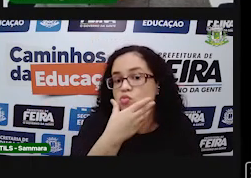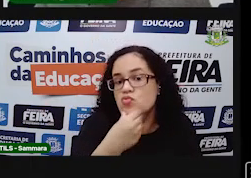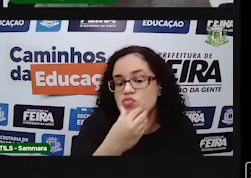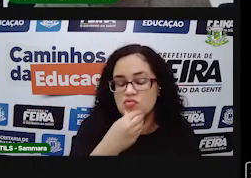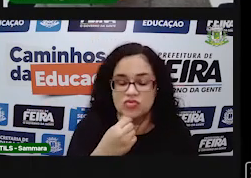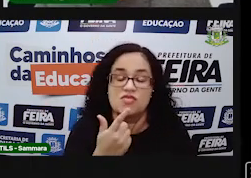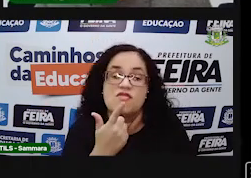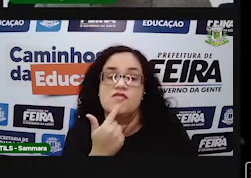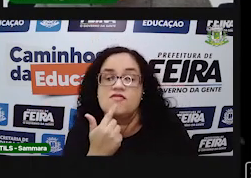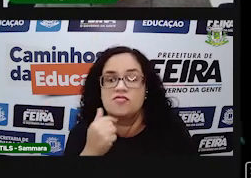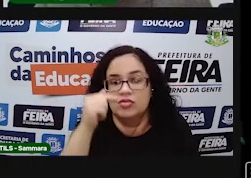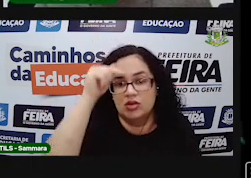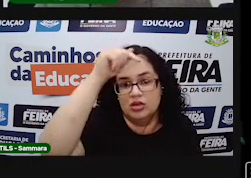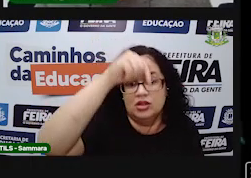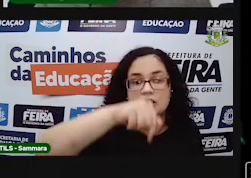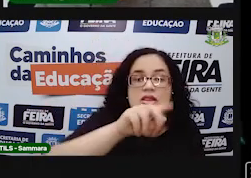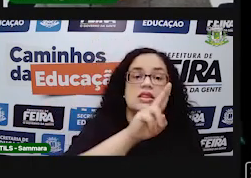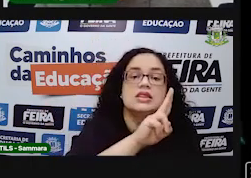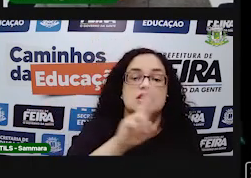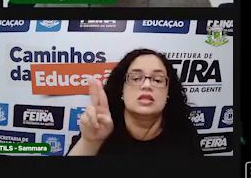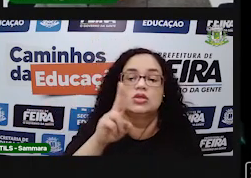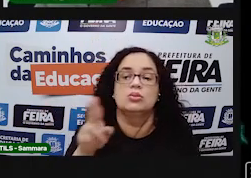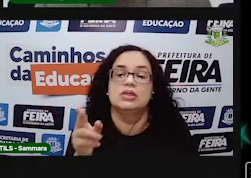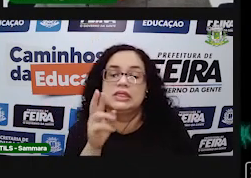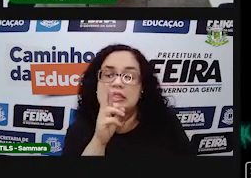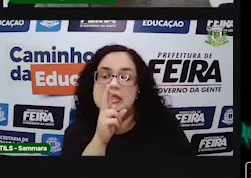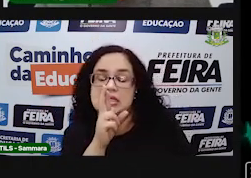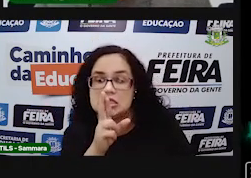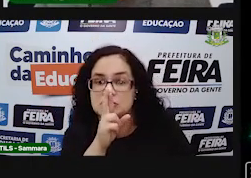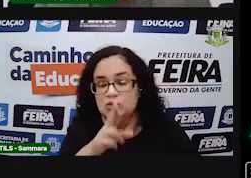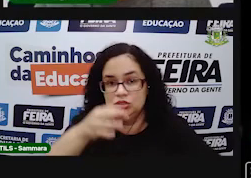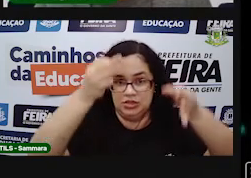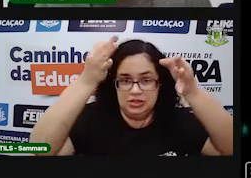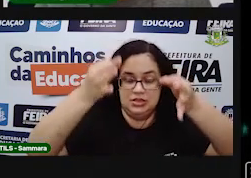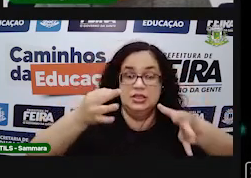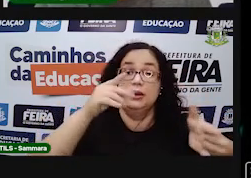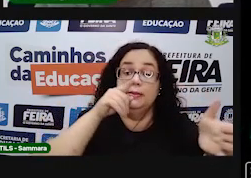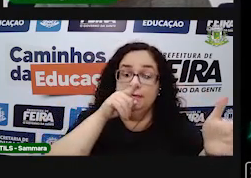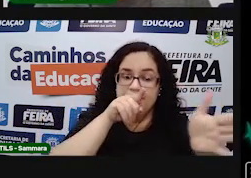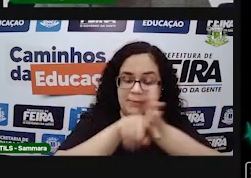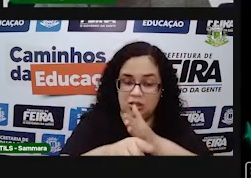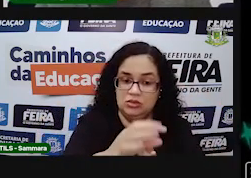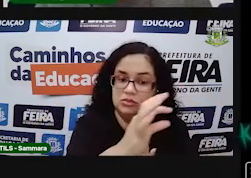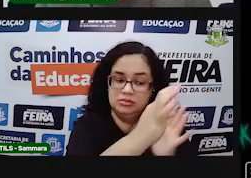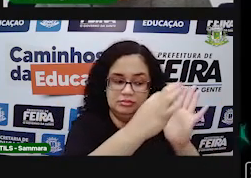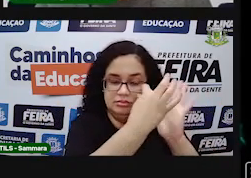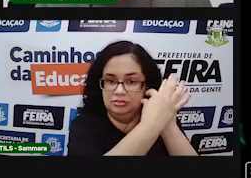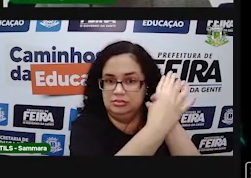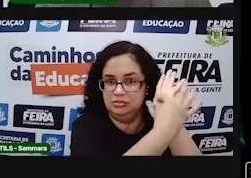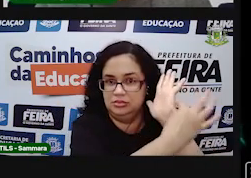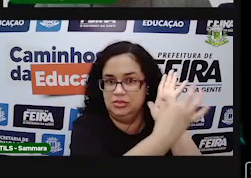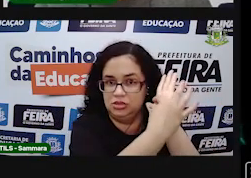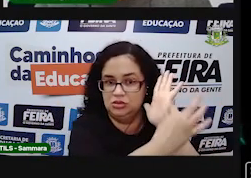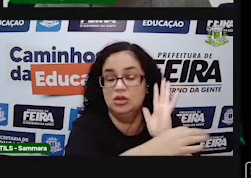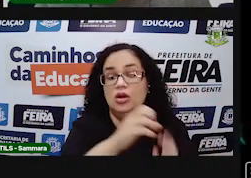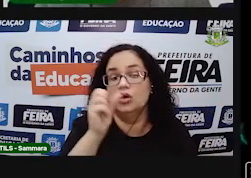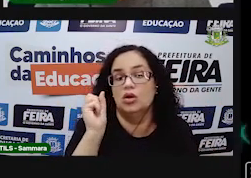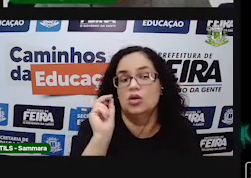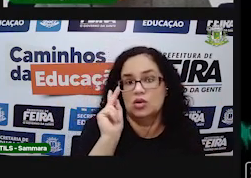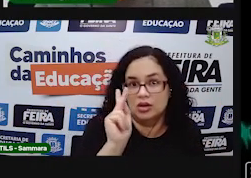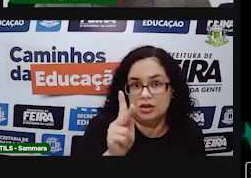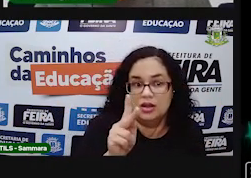cair dentro da caixinha onde tem o nome da resposta correta da pergunta que aparece ali